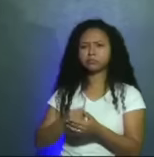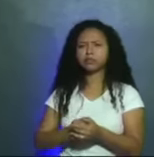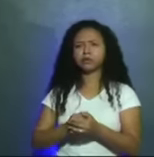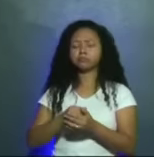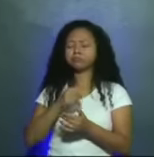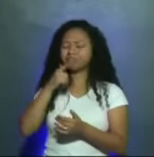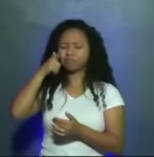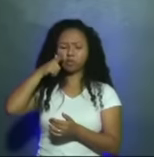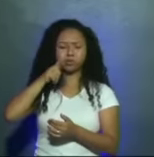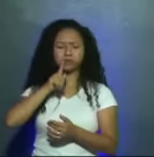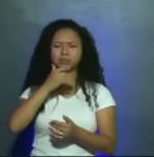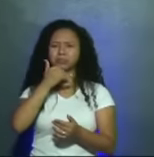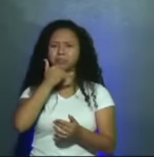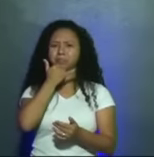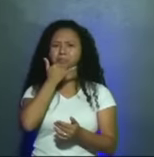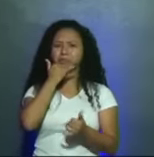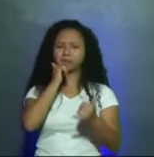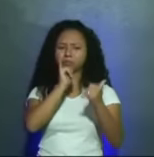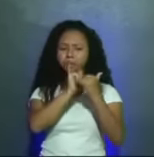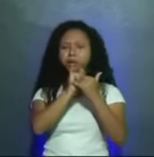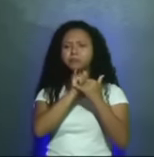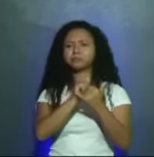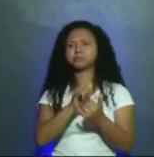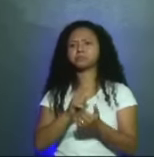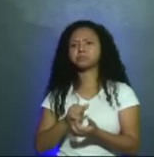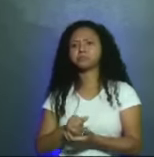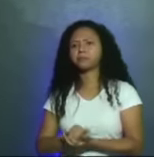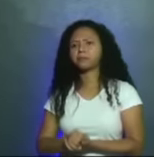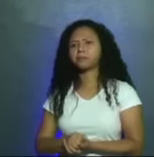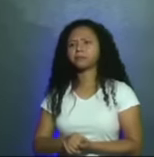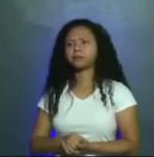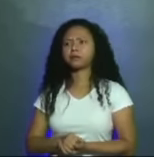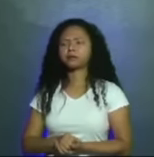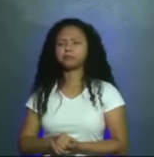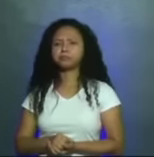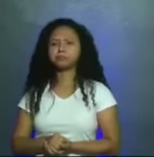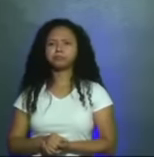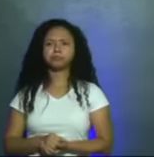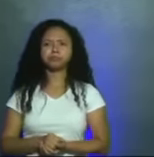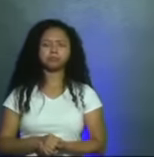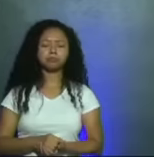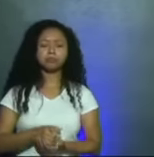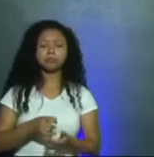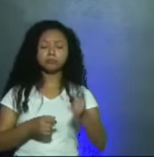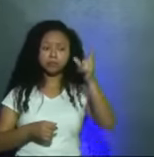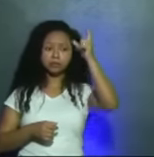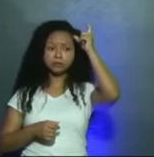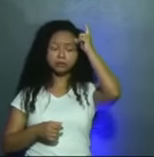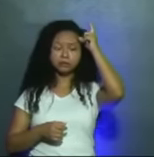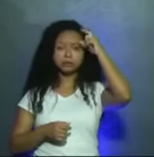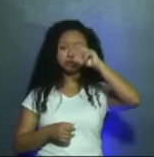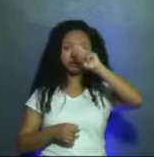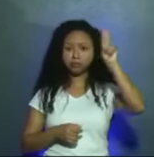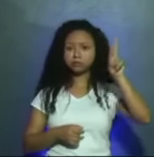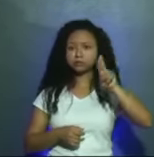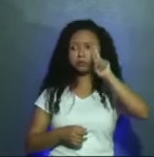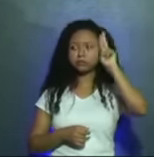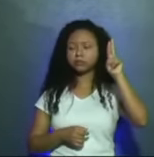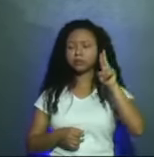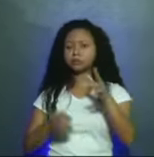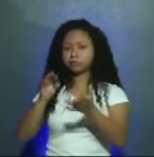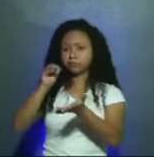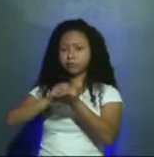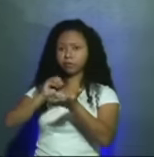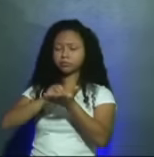alguém, que é essa brecha que o inimigo está usando para te colocar essa enfermidade, libere perdão